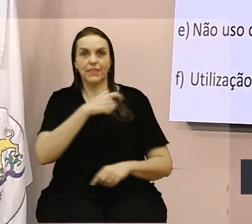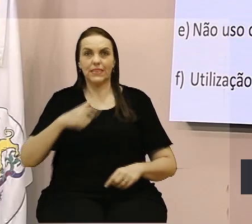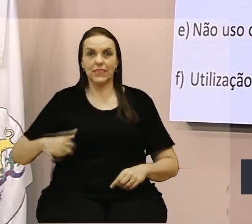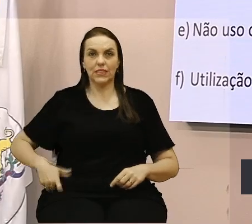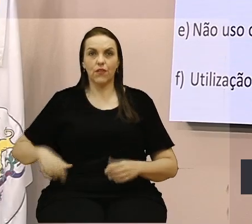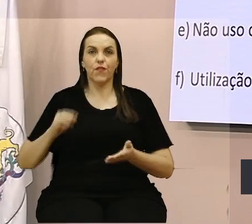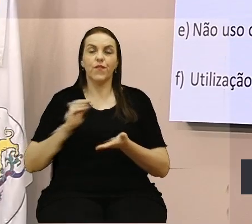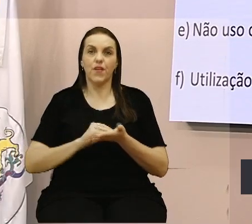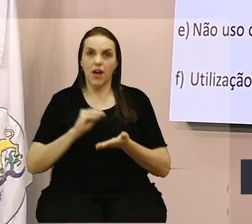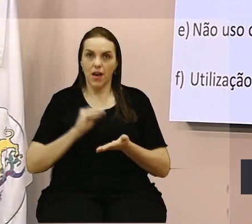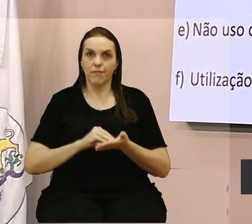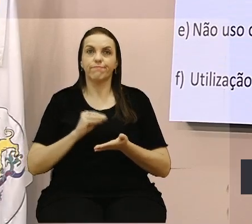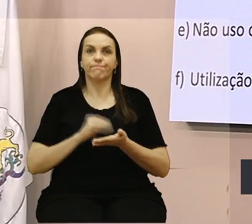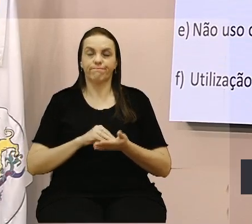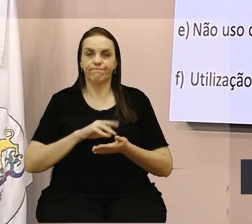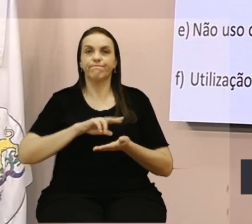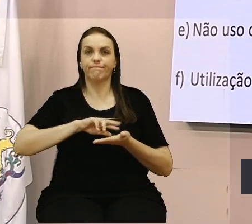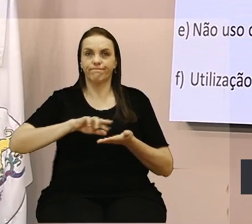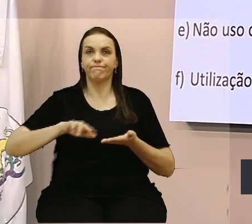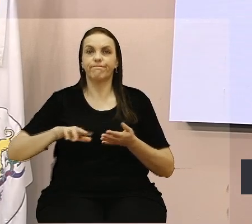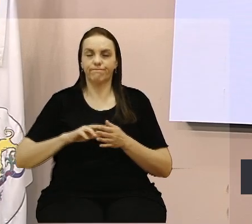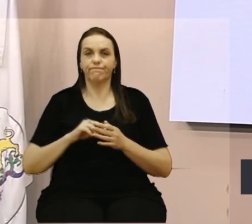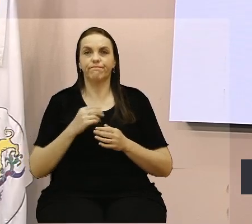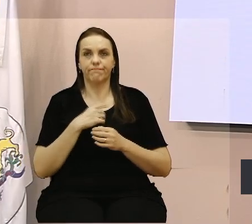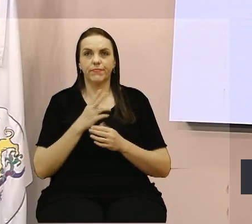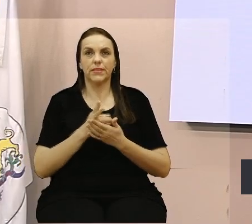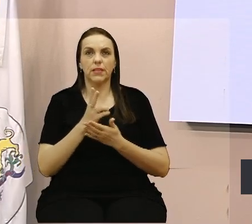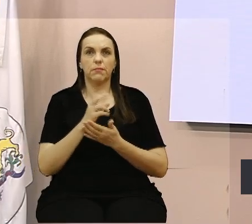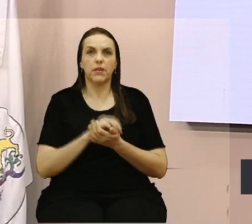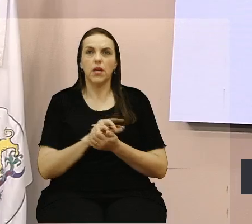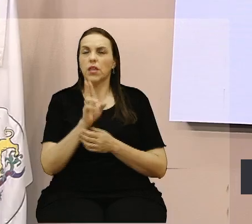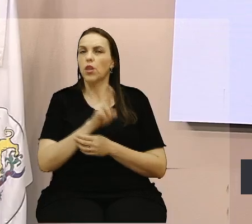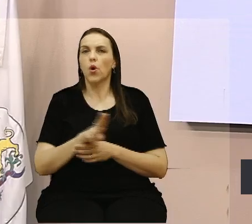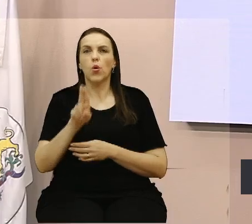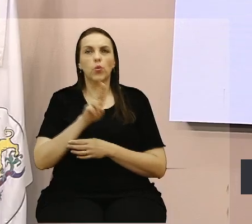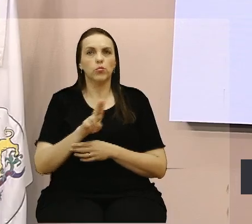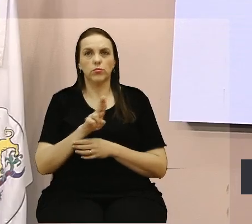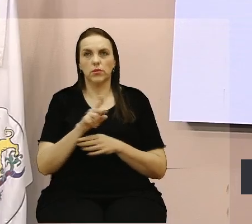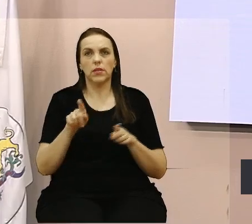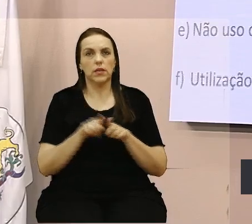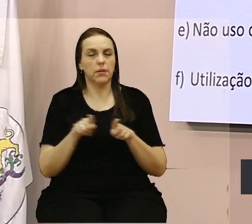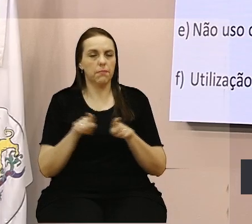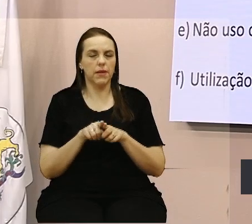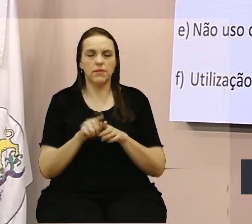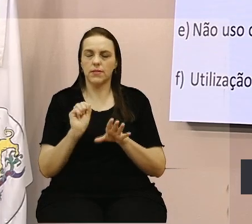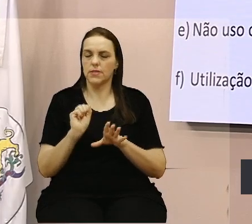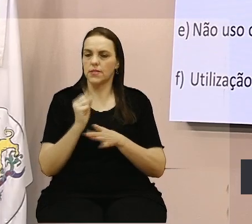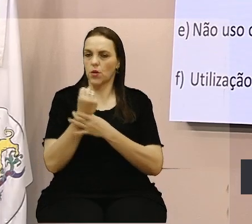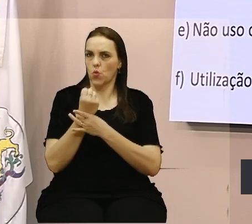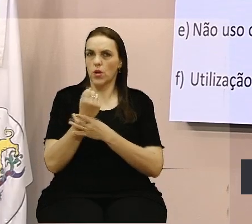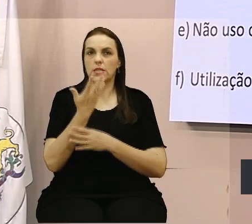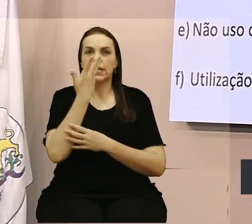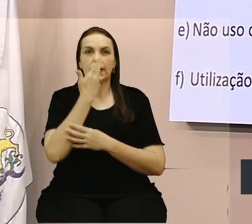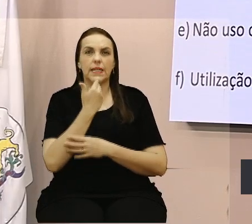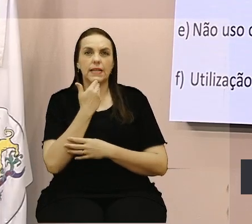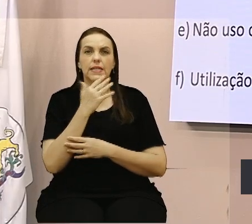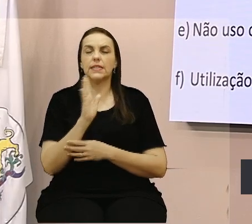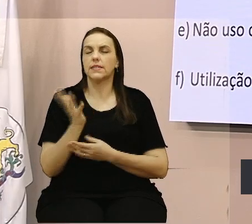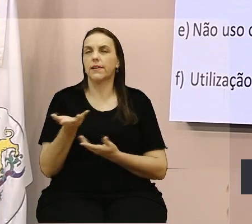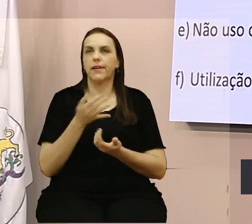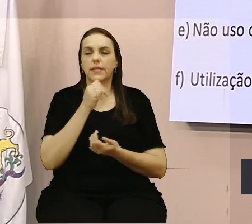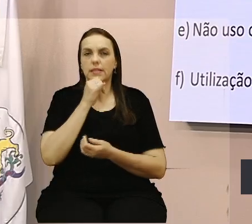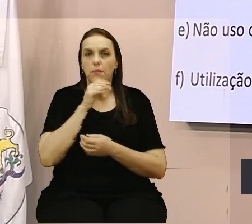cinto de segurança nos últimos tempos, né? A não utilização dos dispositivos de segurança pelas crianças, né? A gente diz